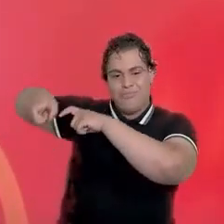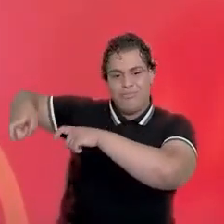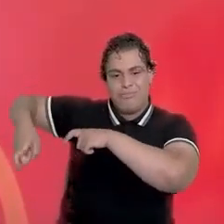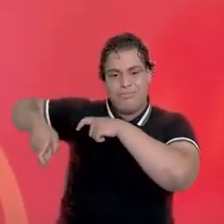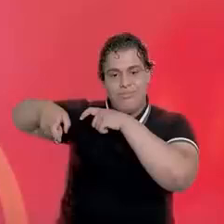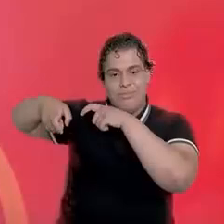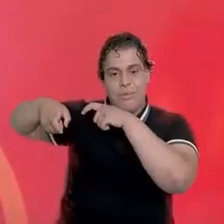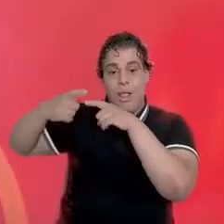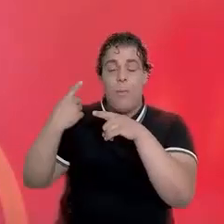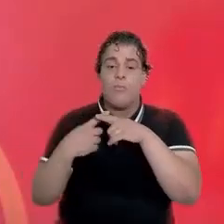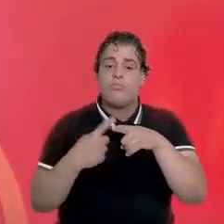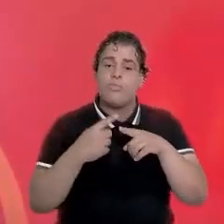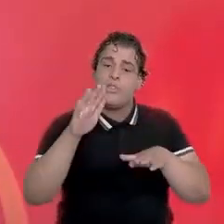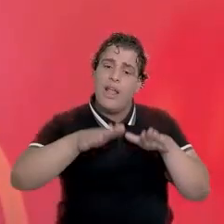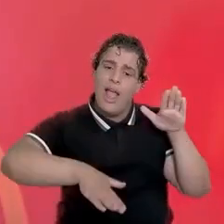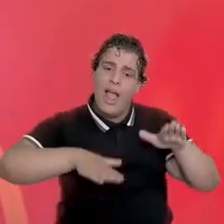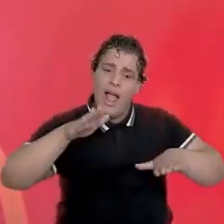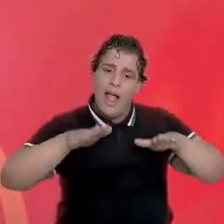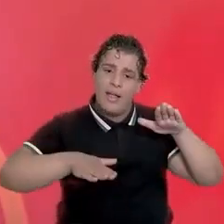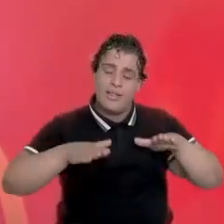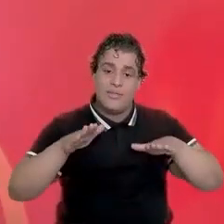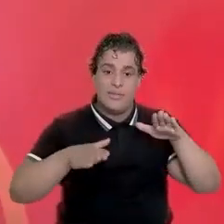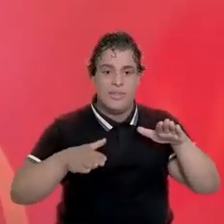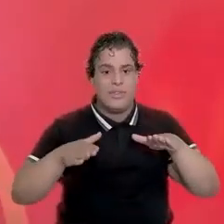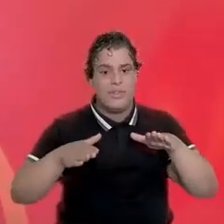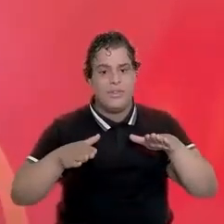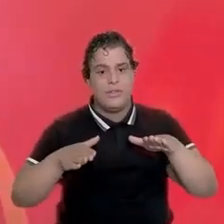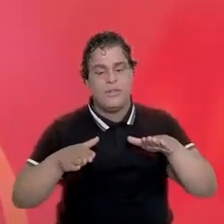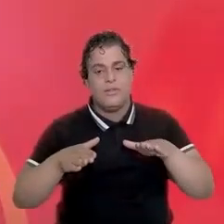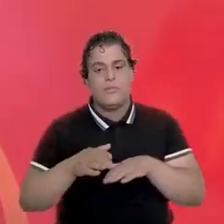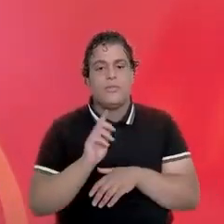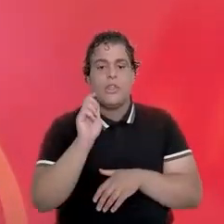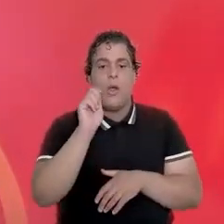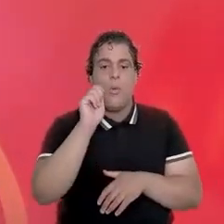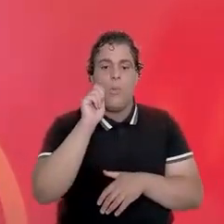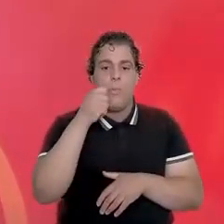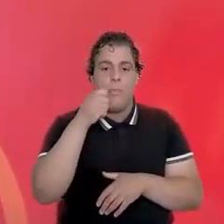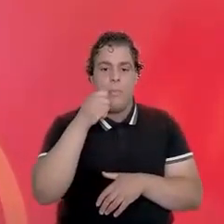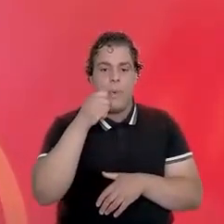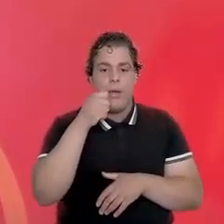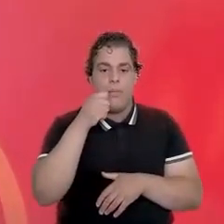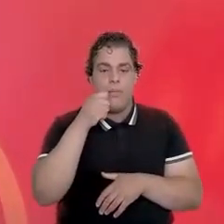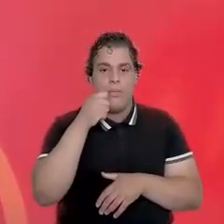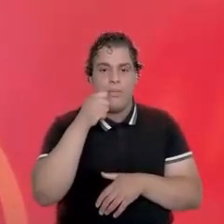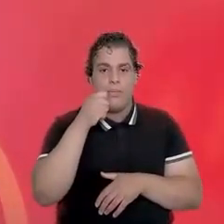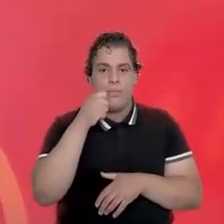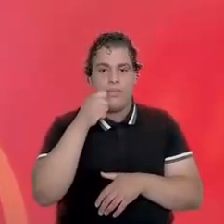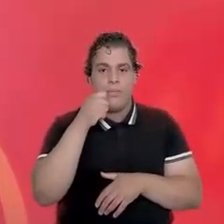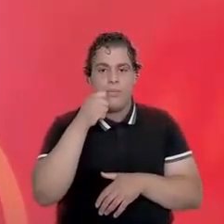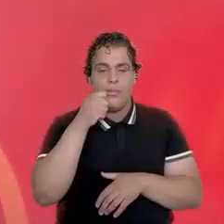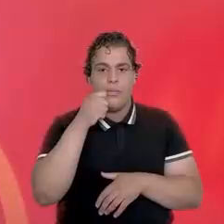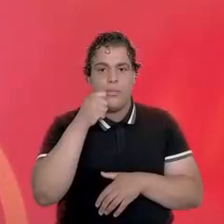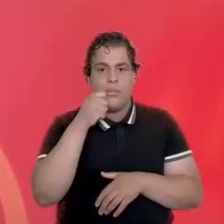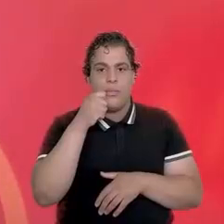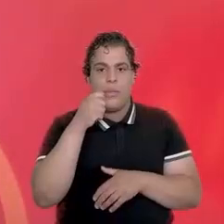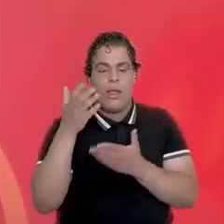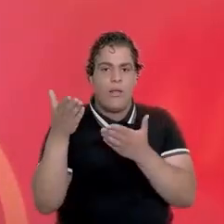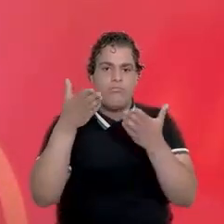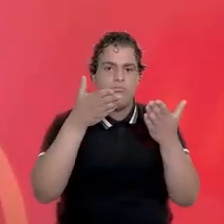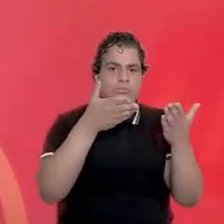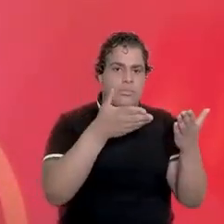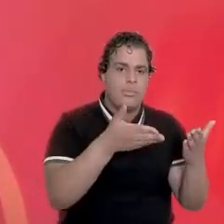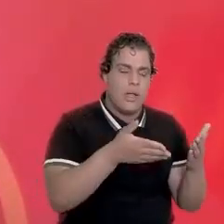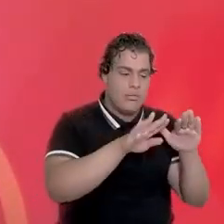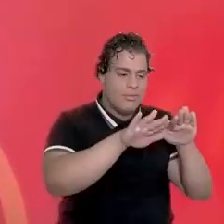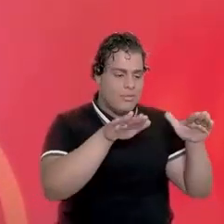Porque, muitas vezes, aquele pão que é colocado na mesa do rico, que